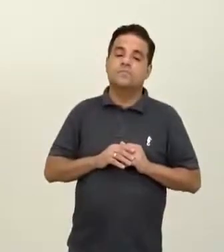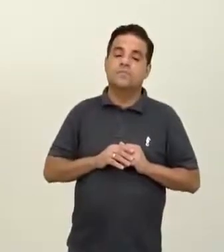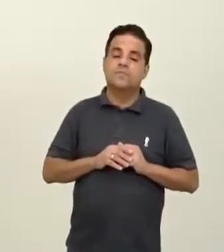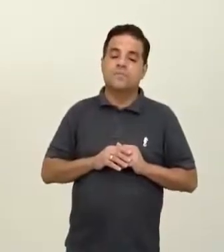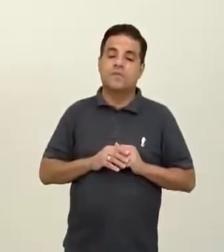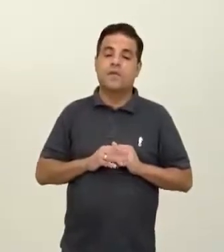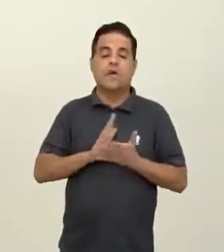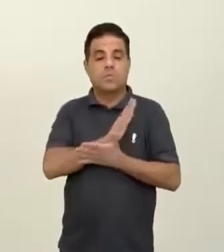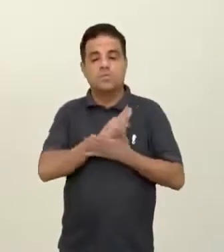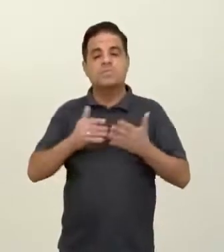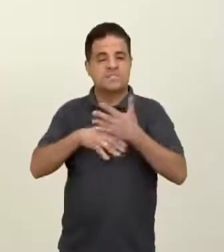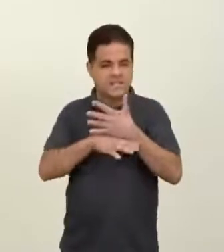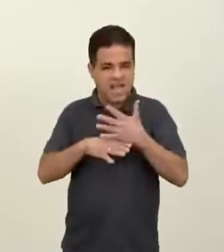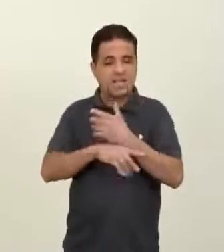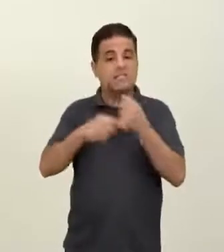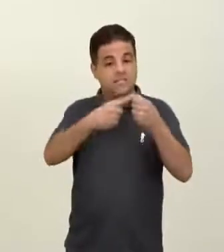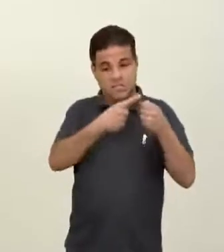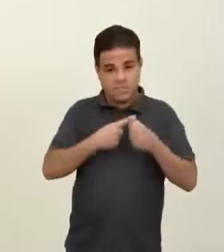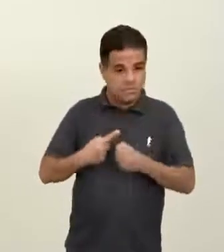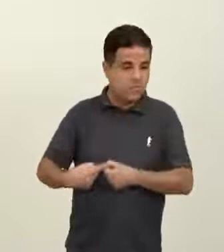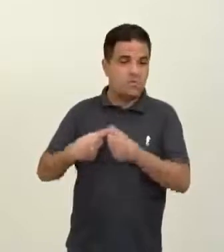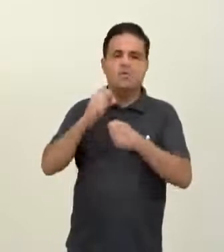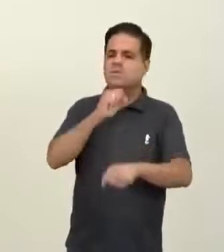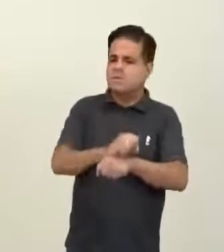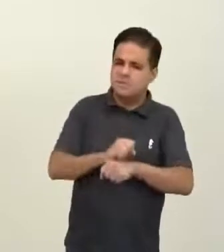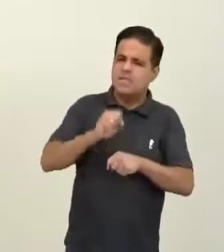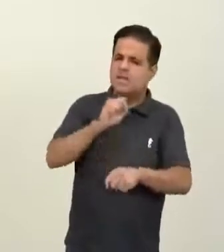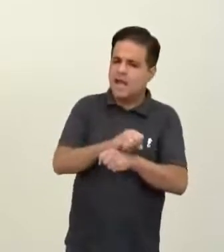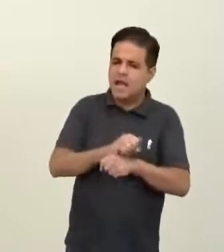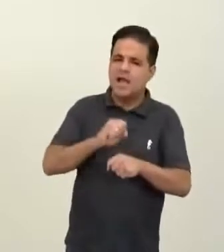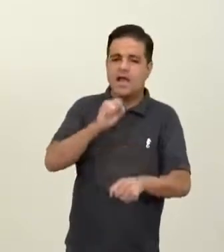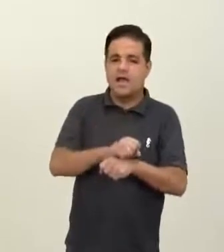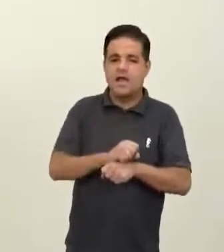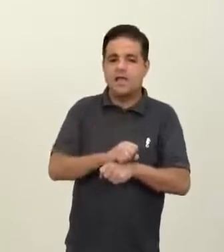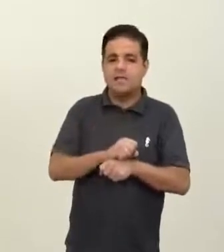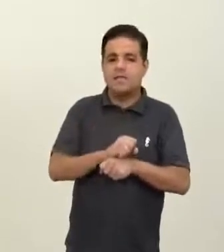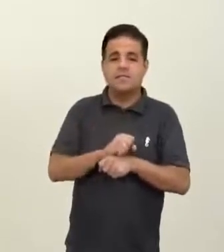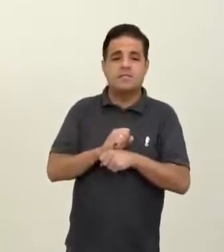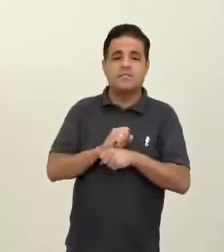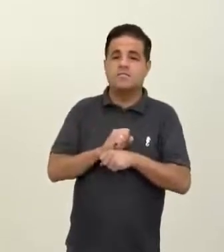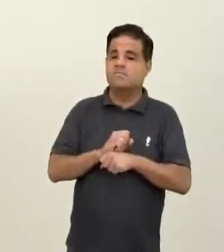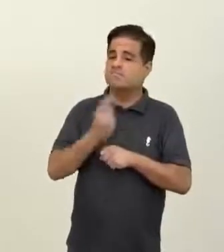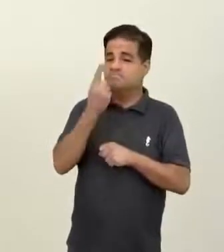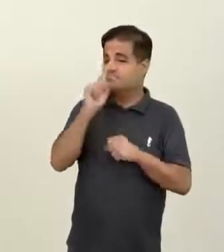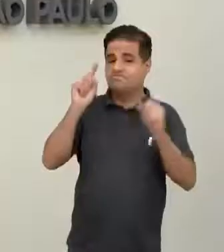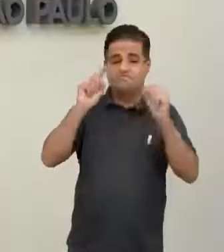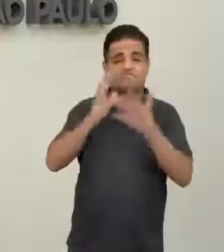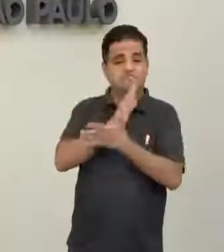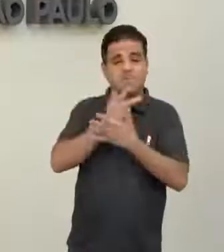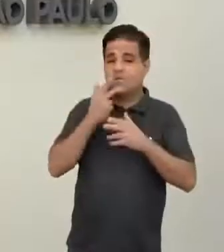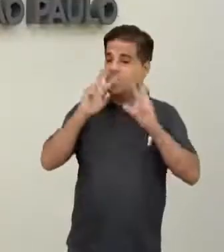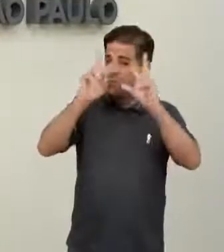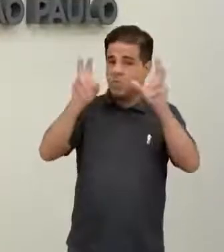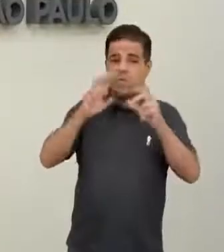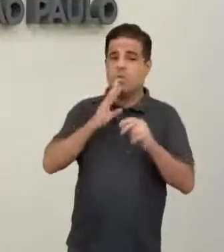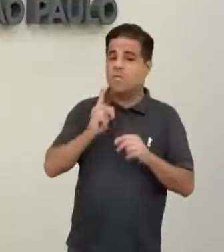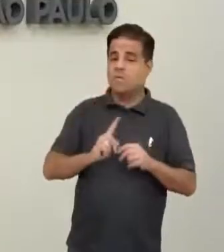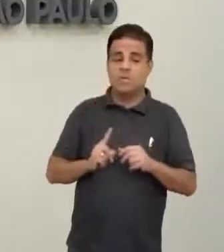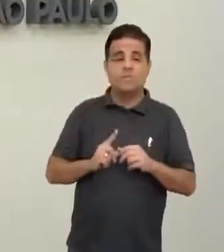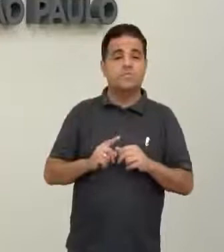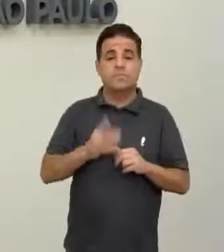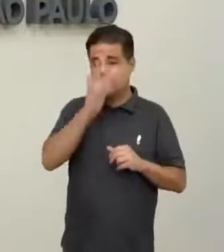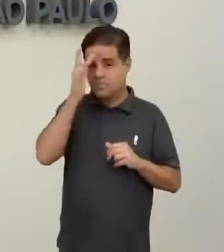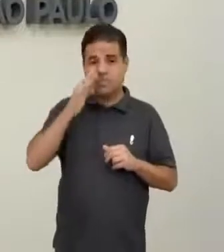em Araraquara. Esperar, a Andressa disse. Ela falou que nunca ouviu falar nessa expressão. Nunca, ó, tá vendo? Tem adolescente que já não